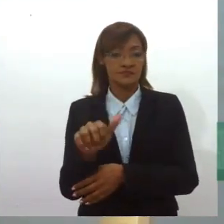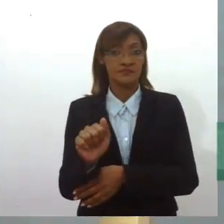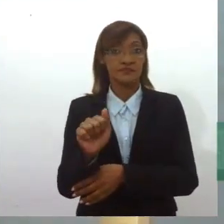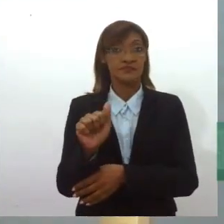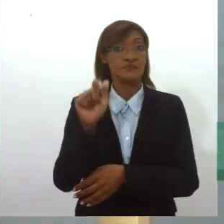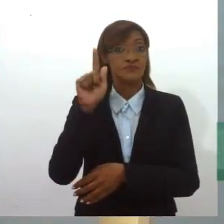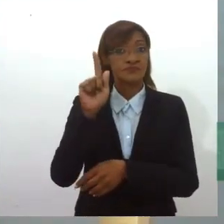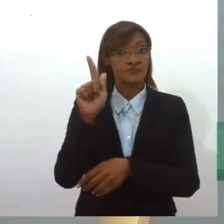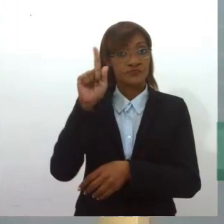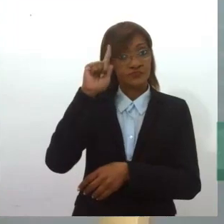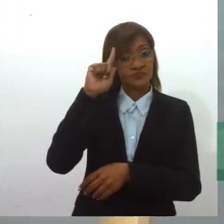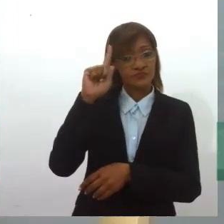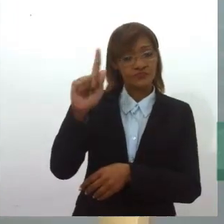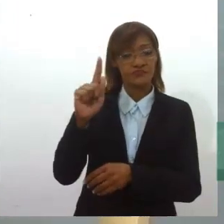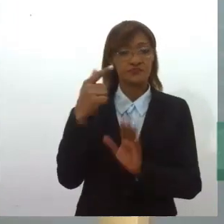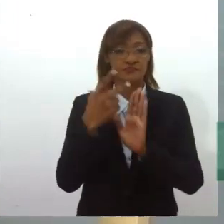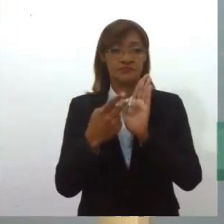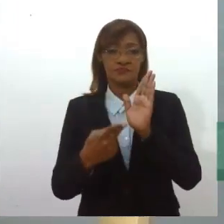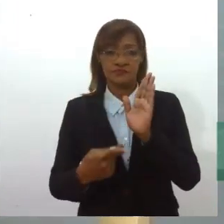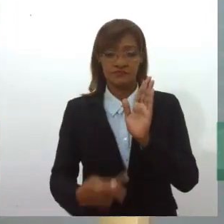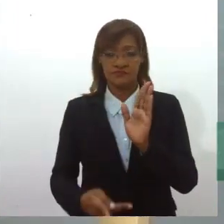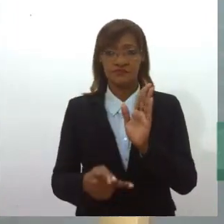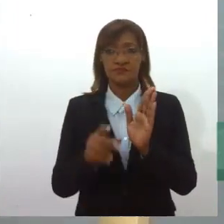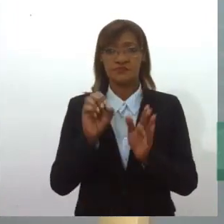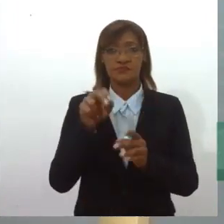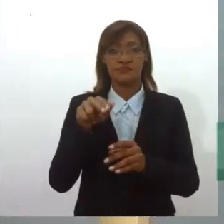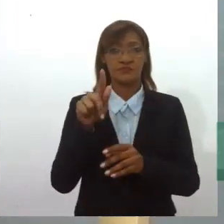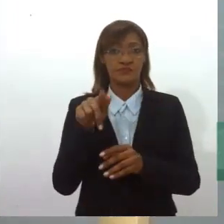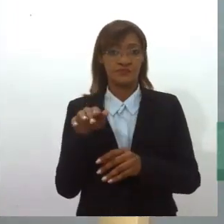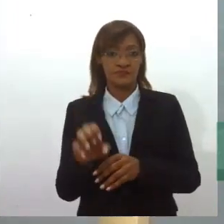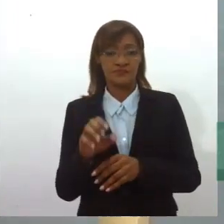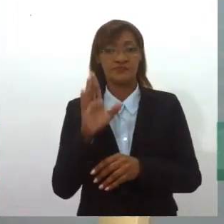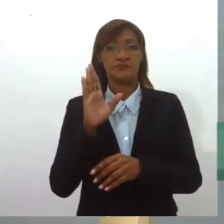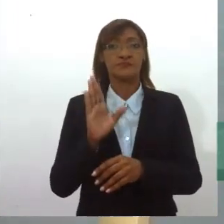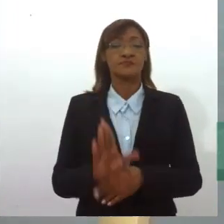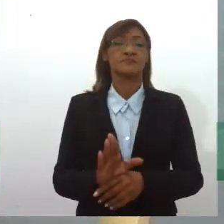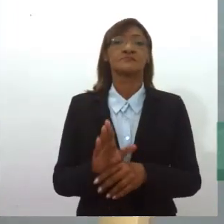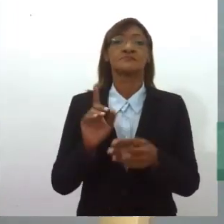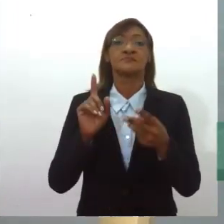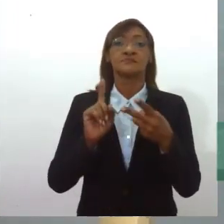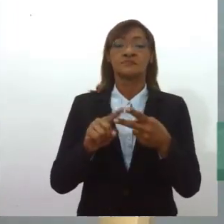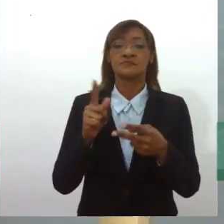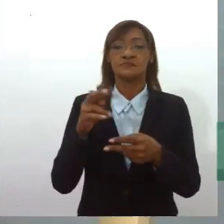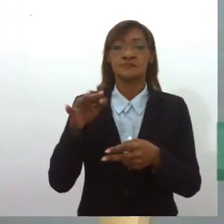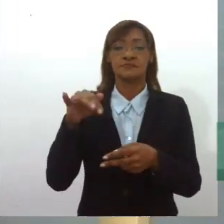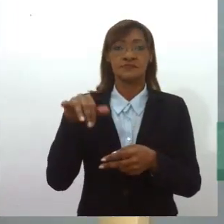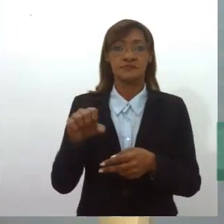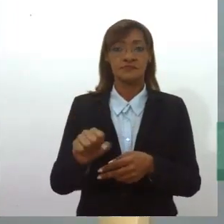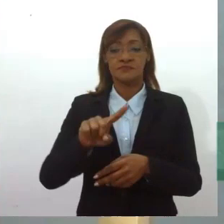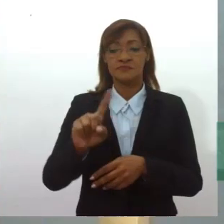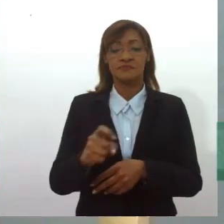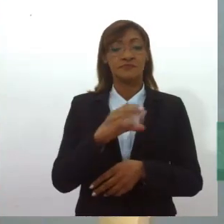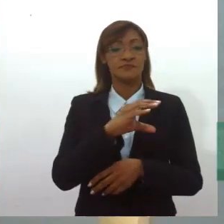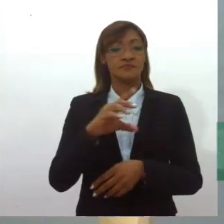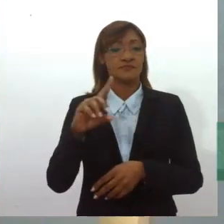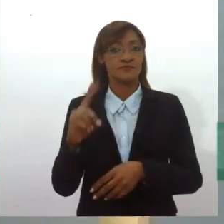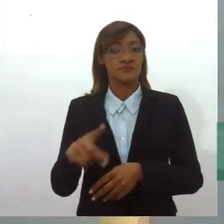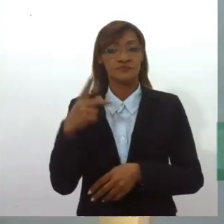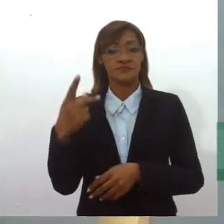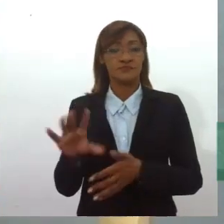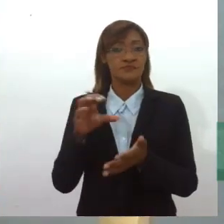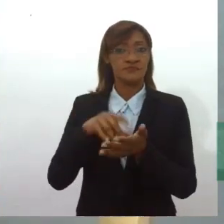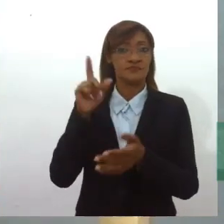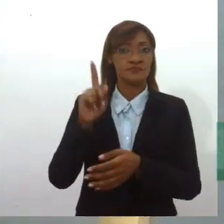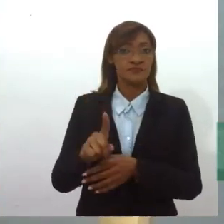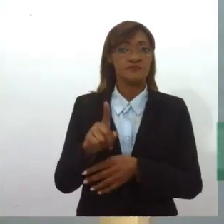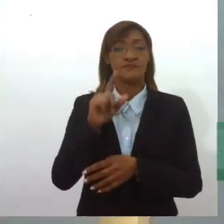da de Amparo animal com Cassiano Fernandes médico veterinário e ex-coordenador do centro de Zon nooses de Aracaju e